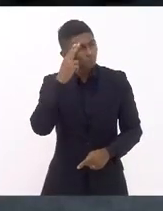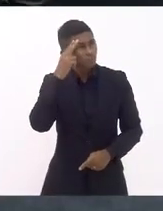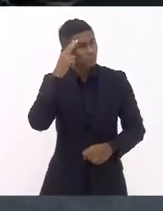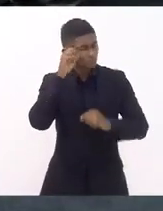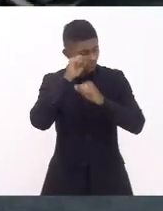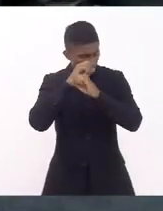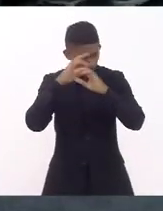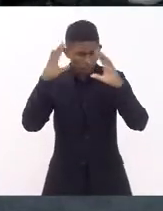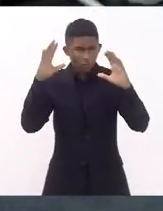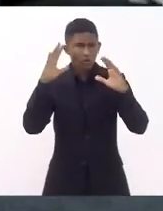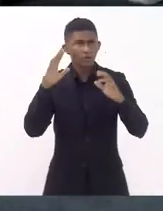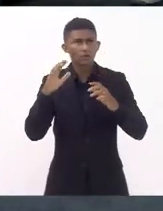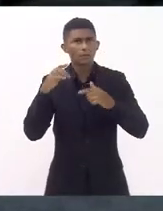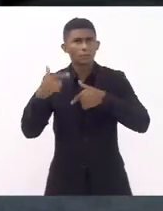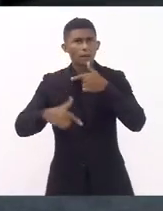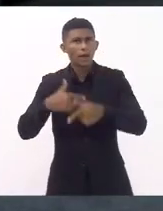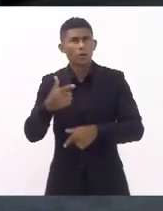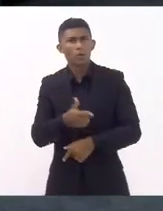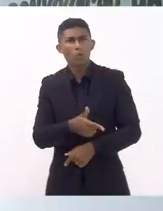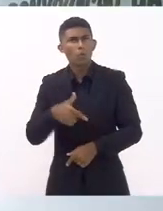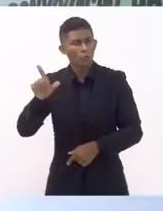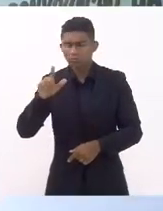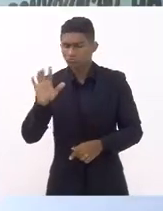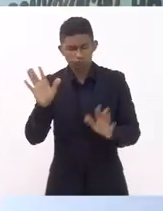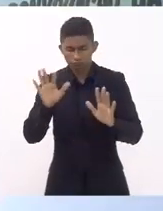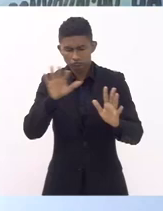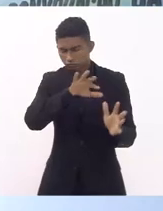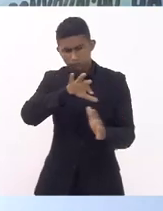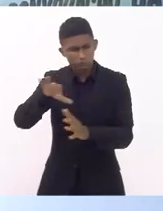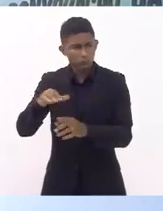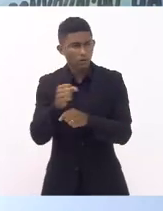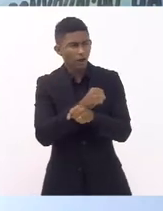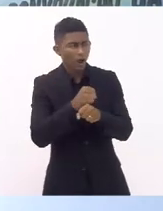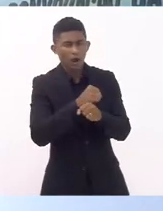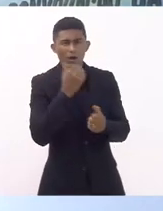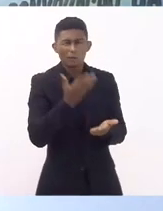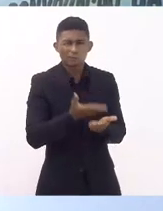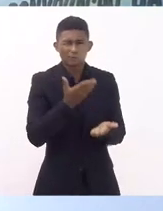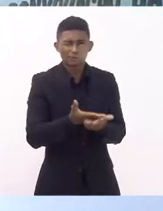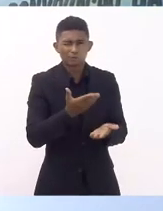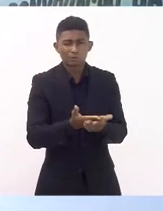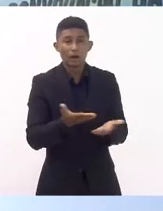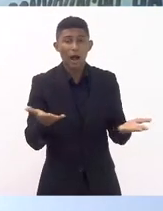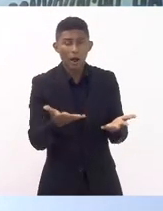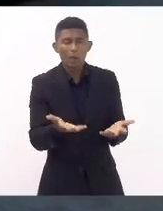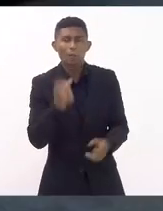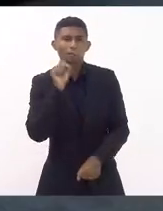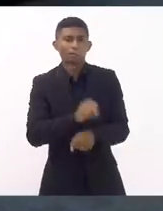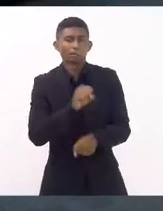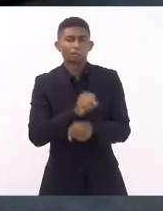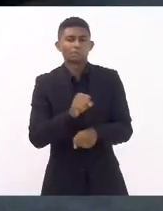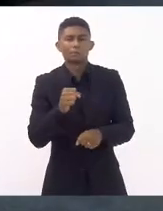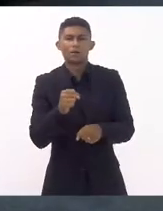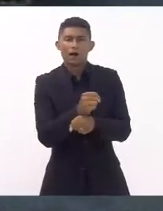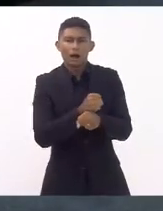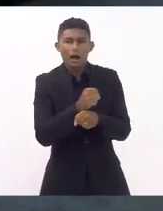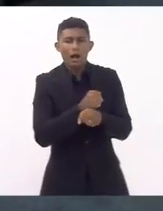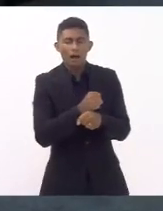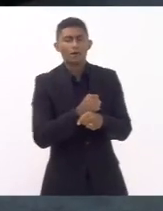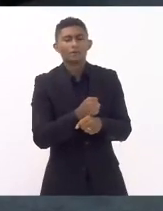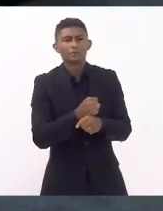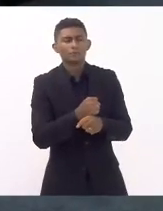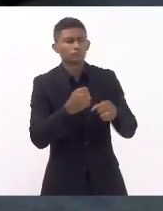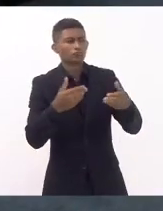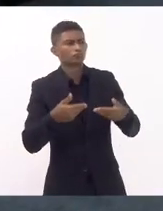outras carreiras, de outro emprego, dedicou anos estudando, está há anos esperando ser chamado para servir a